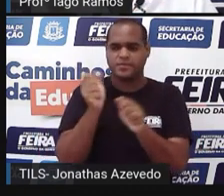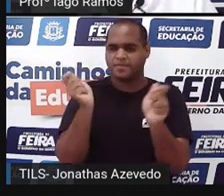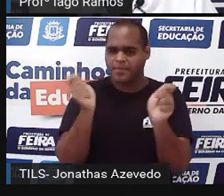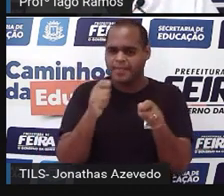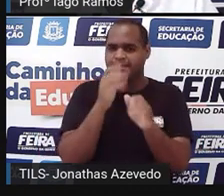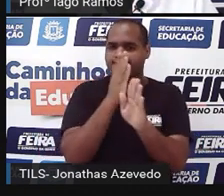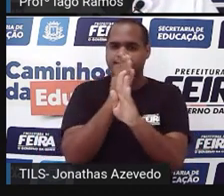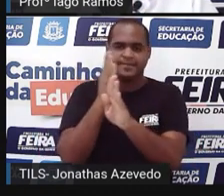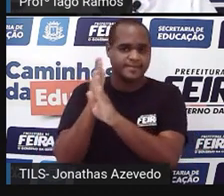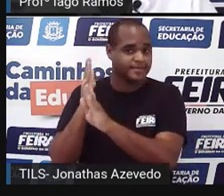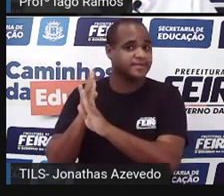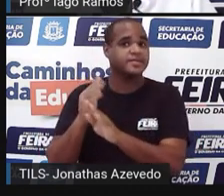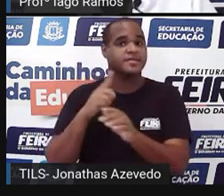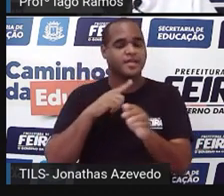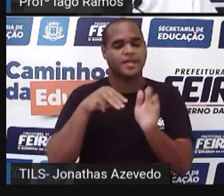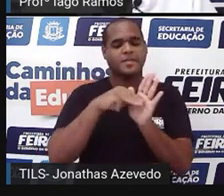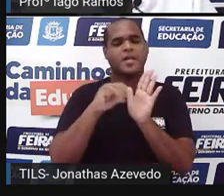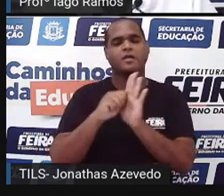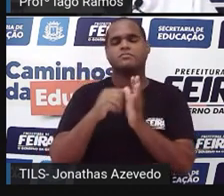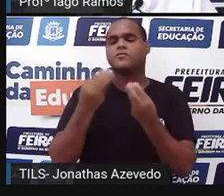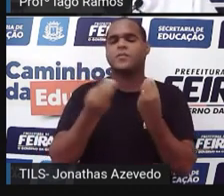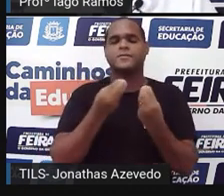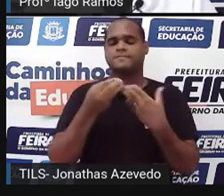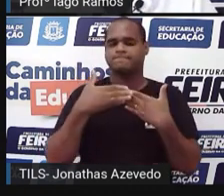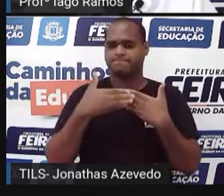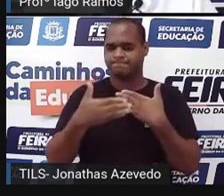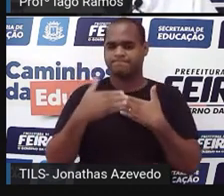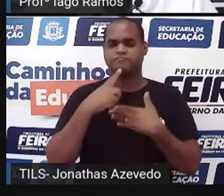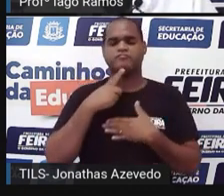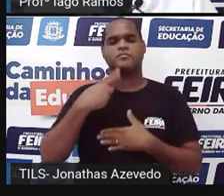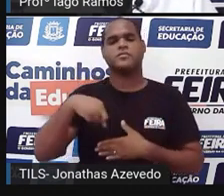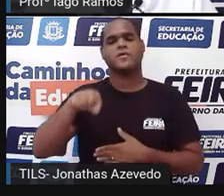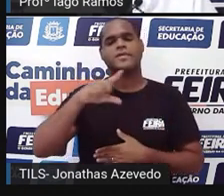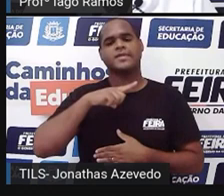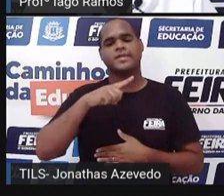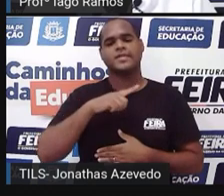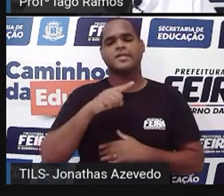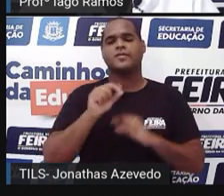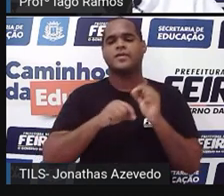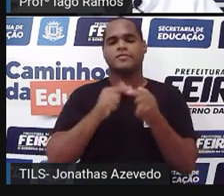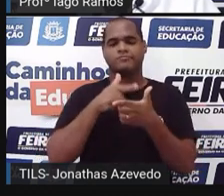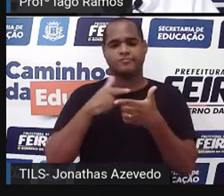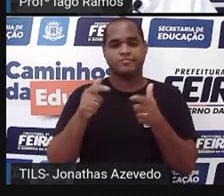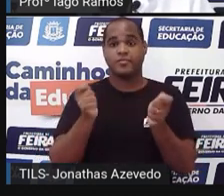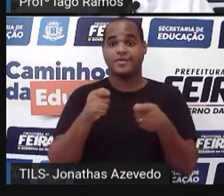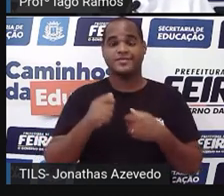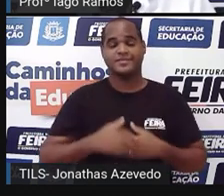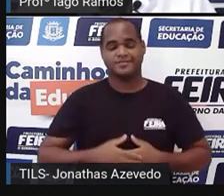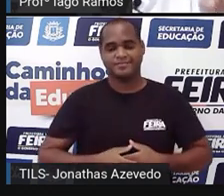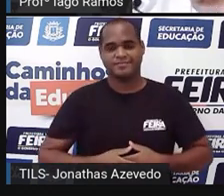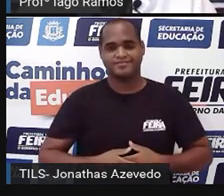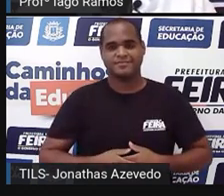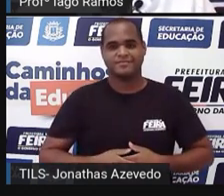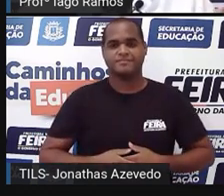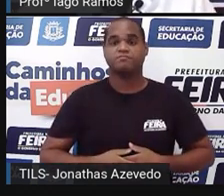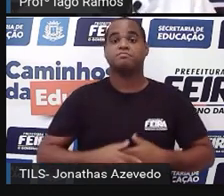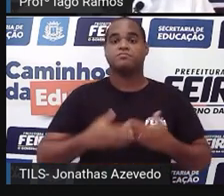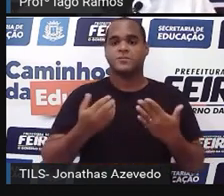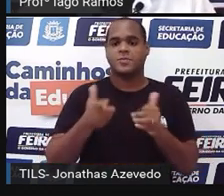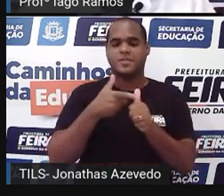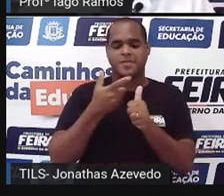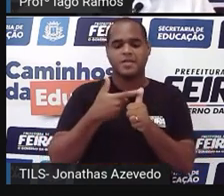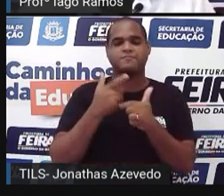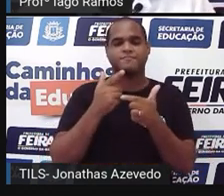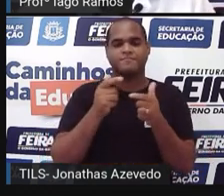gente encontrar o resultado da média aritmética é o seguinte a gente vai fazer uma divisão então